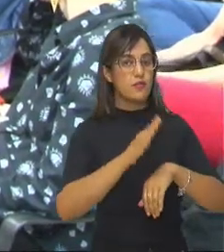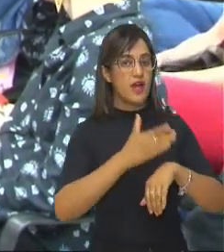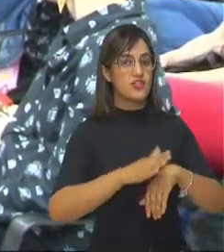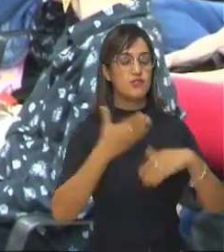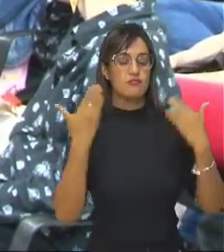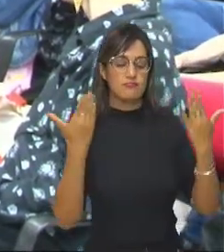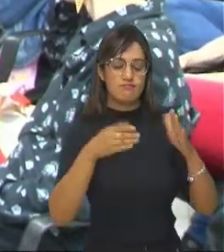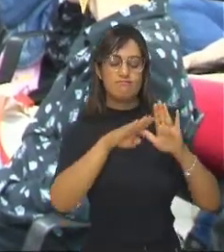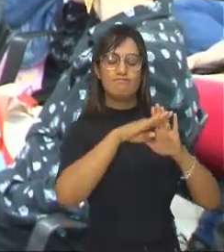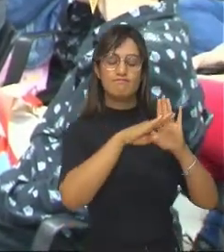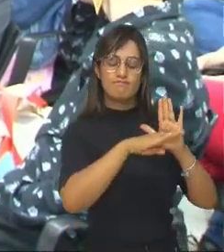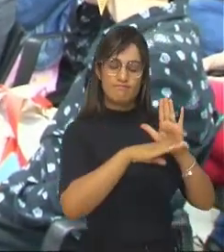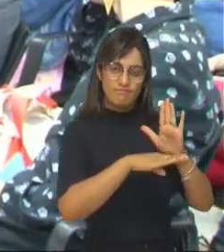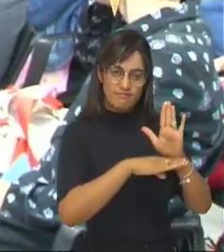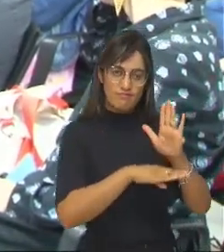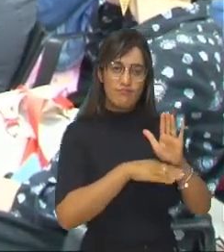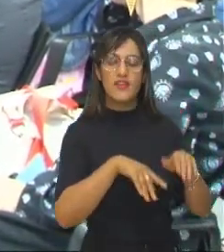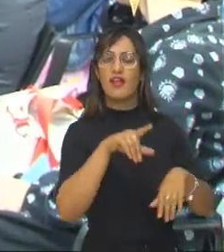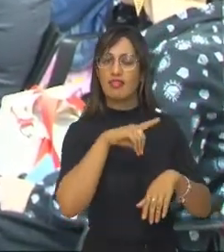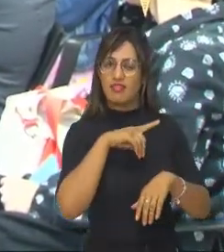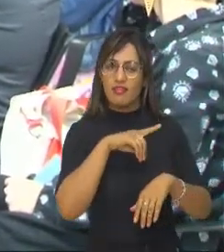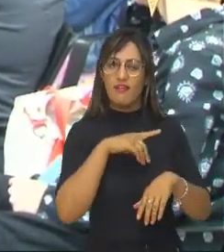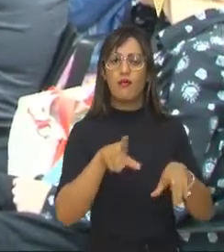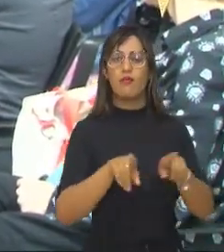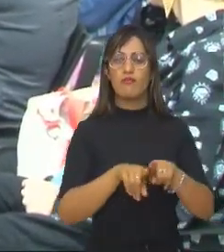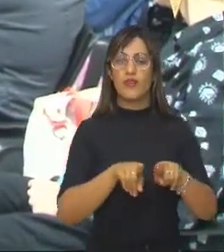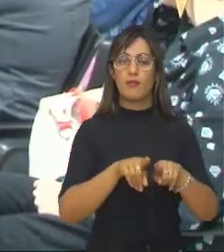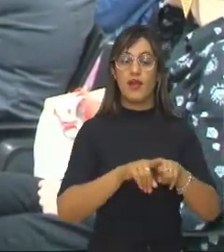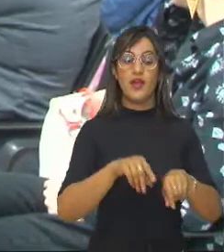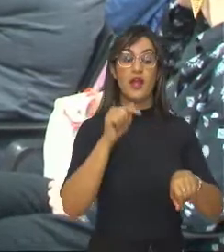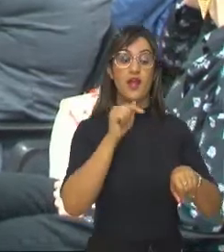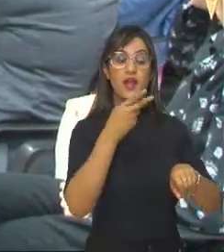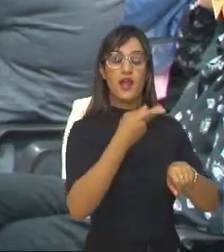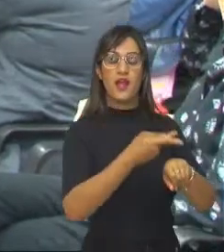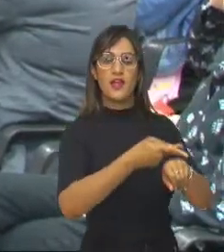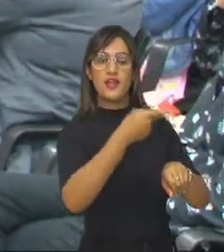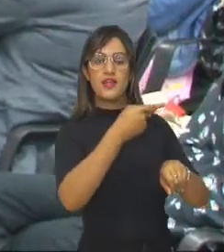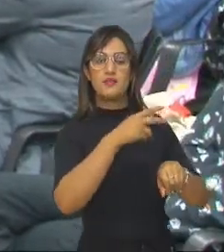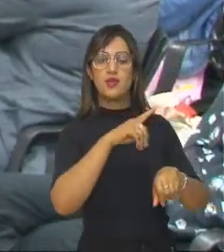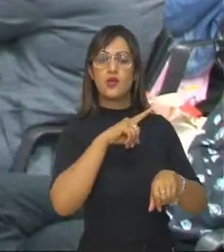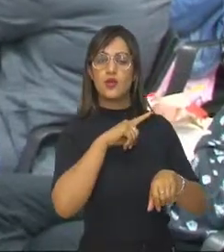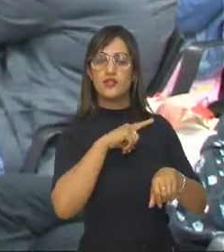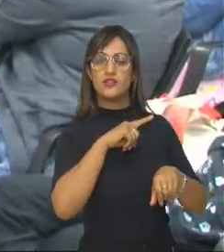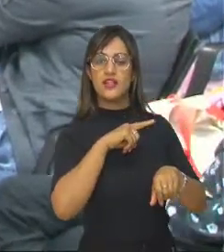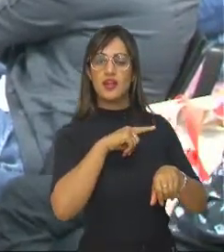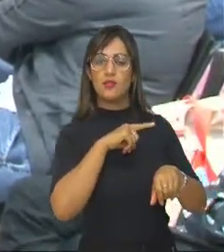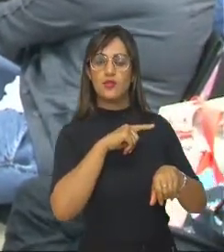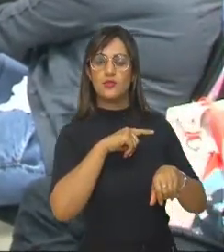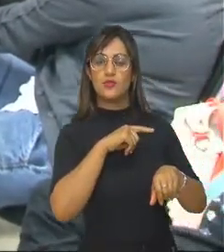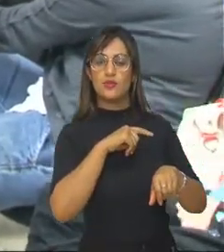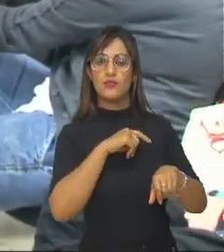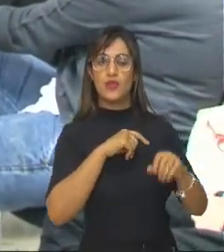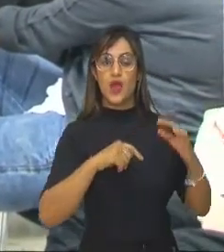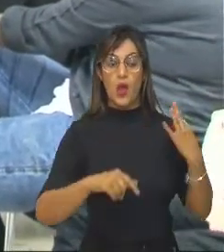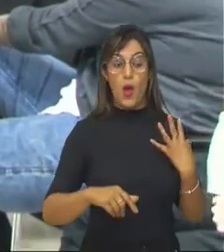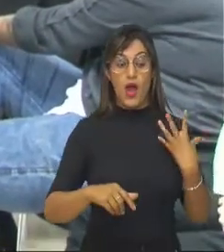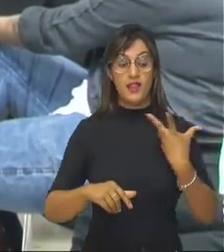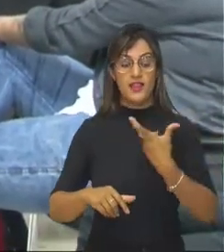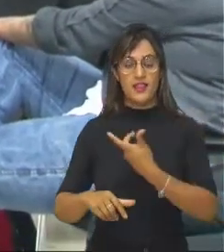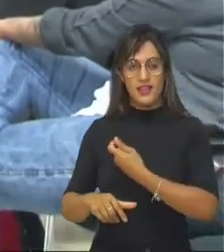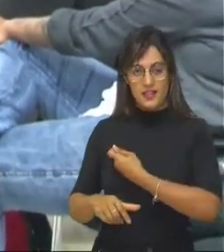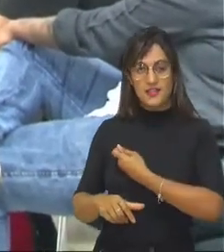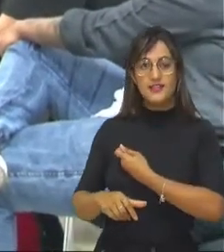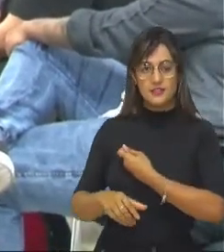essas elas possam existir. E nesse prêmio nós teremos uma categoria transafirmativa,